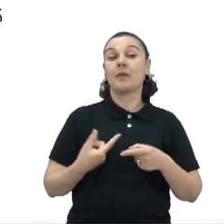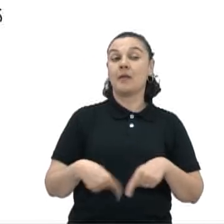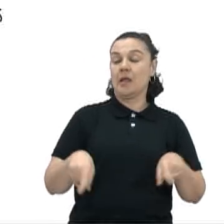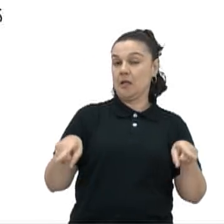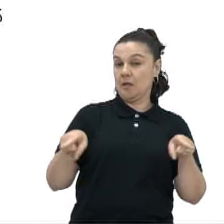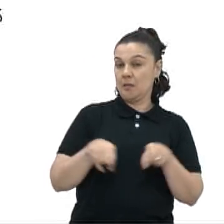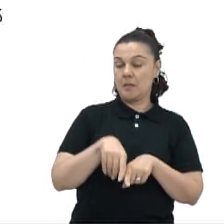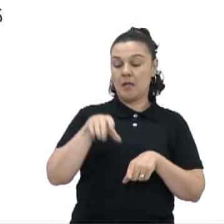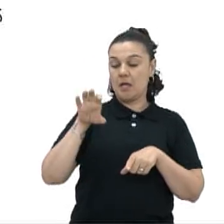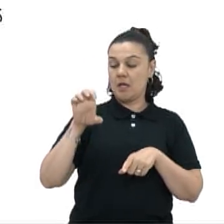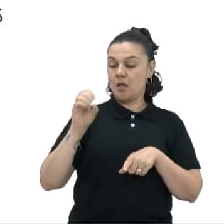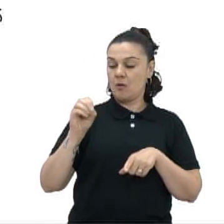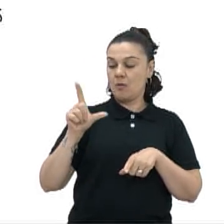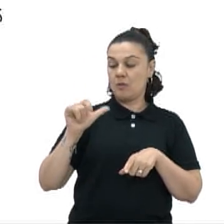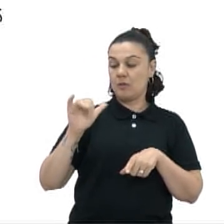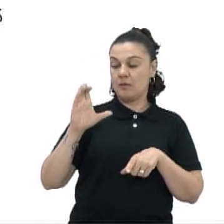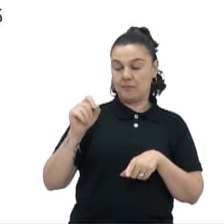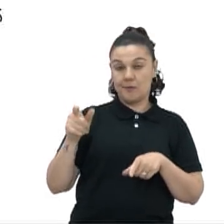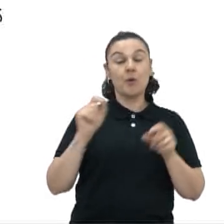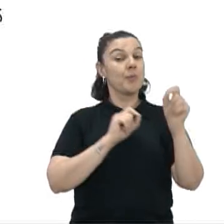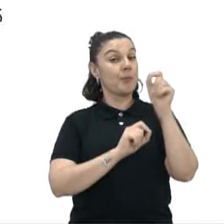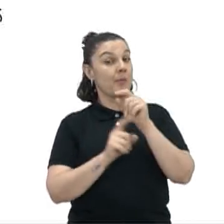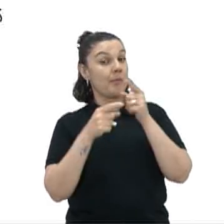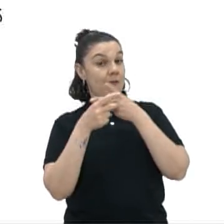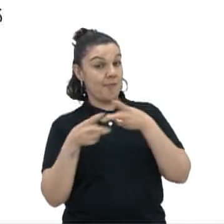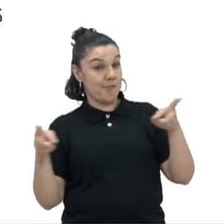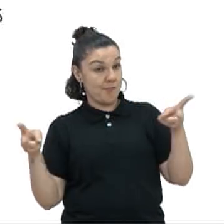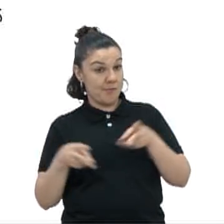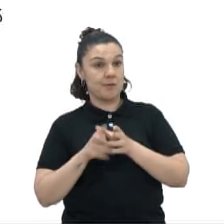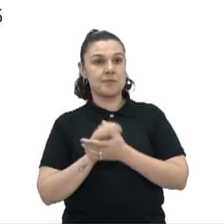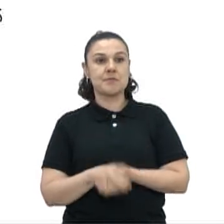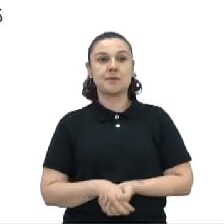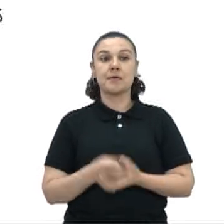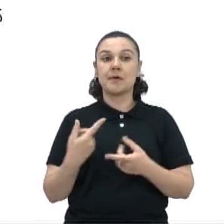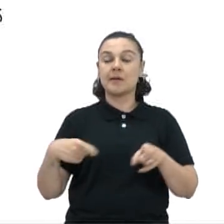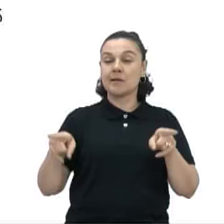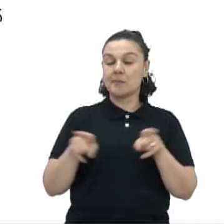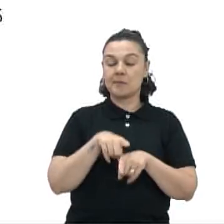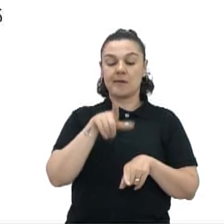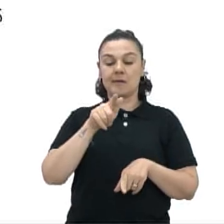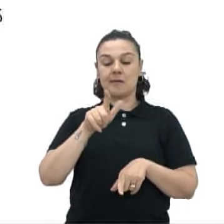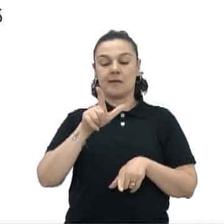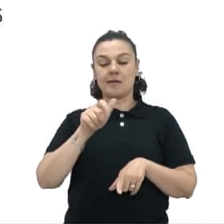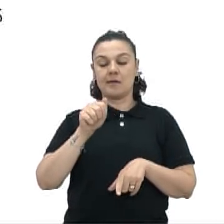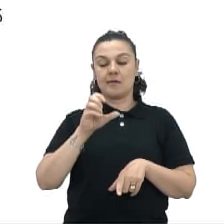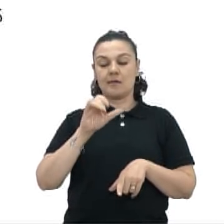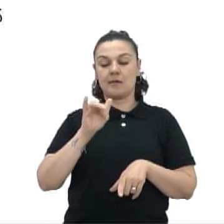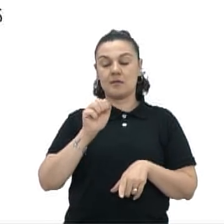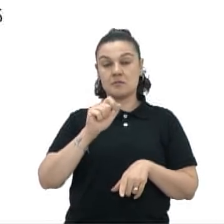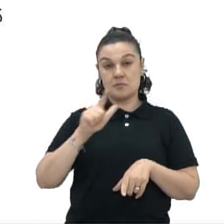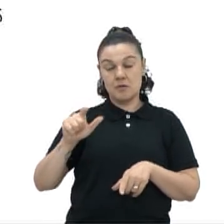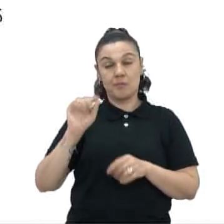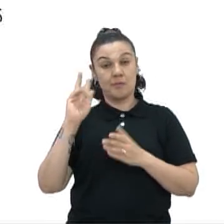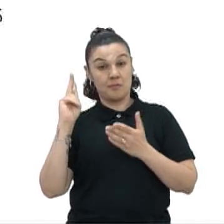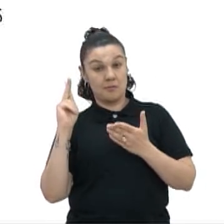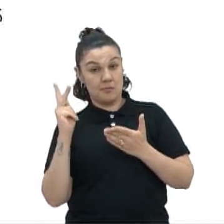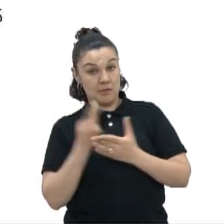a erosão eólica, que é causada pela ação dos ventos, e a erosão glacial, que ocorre